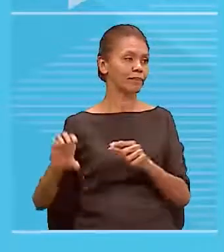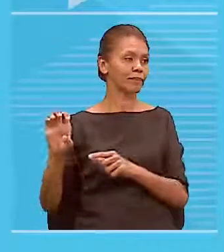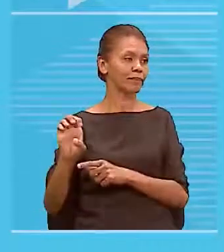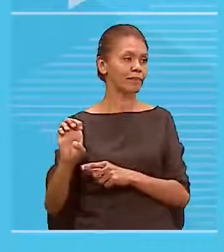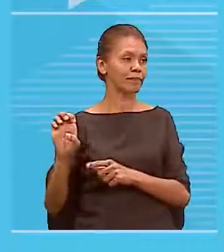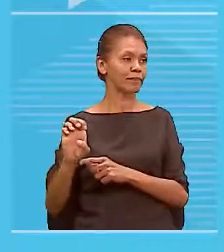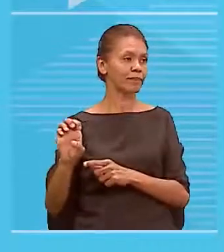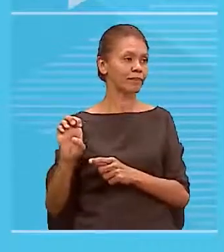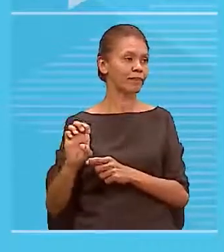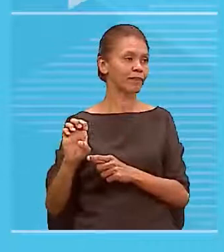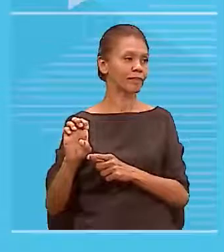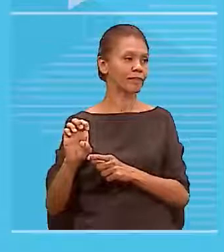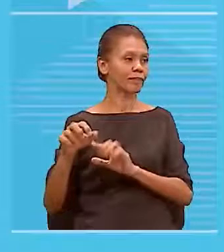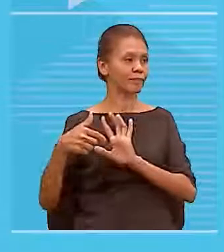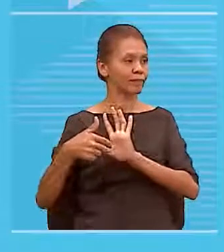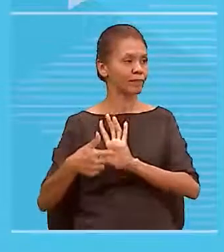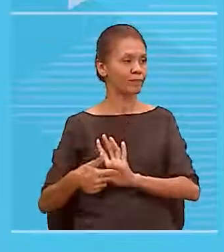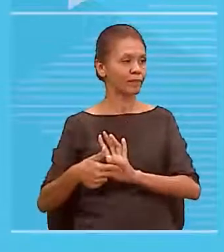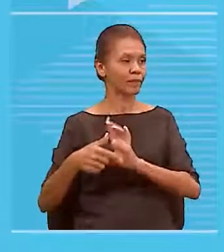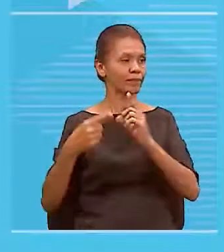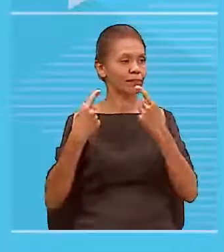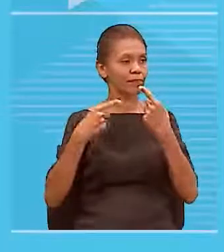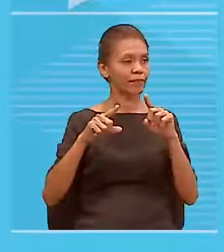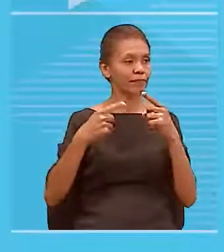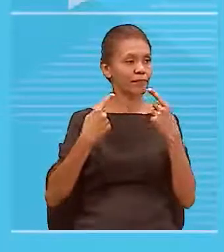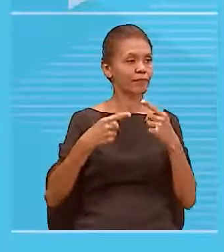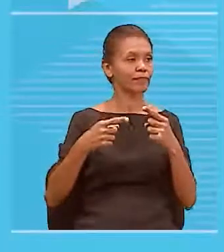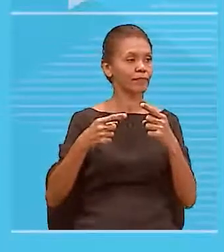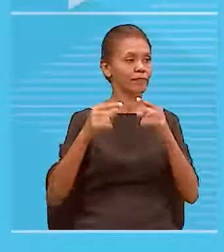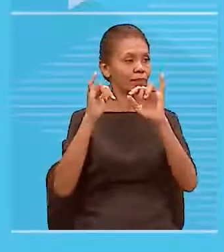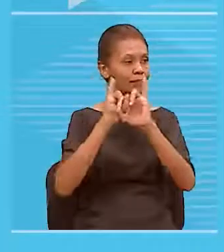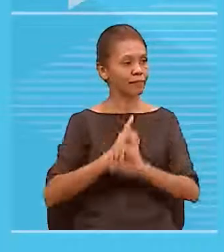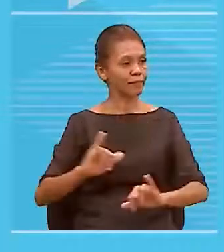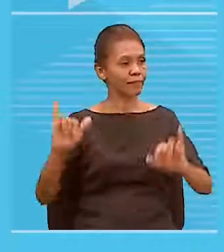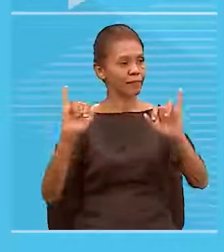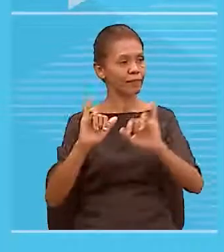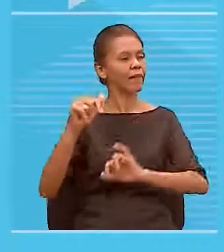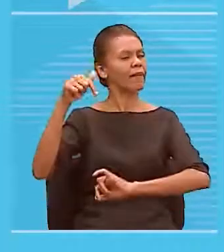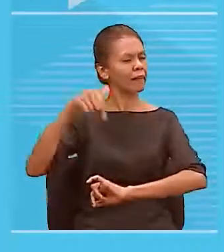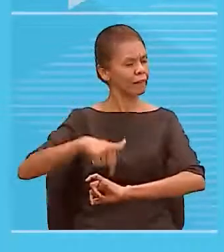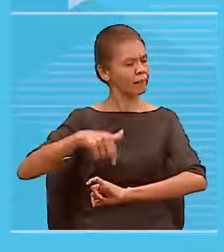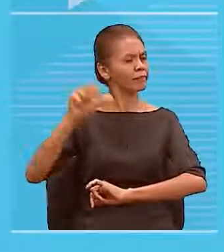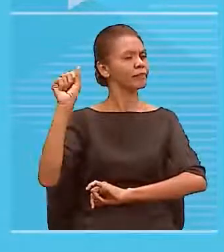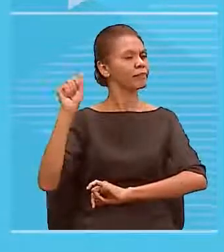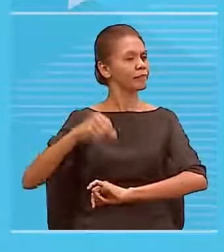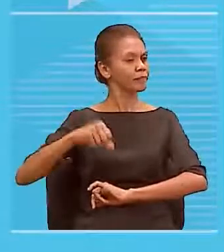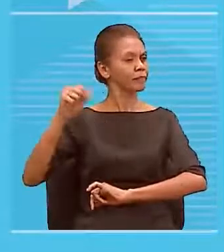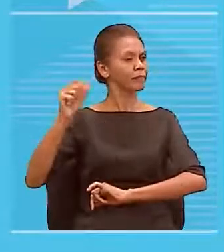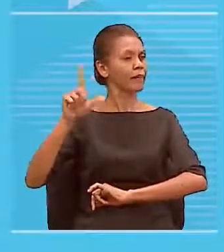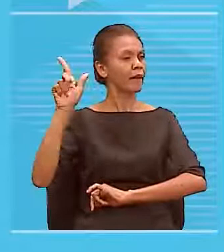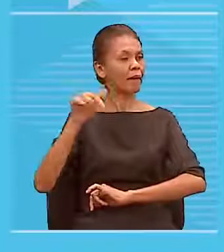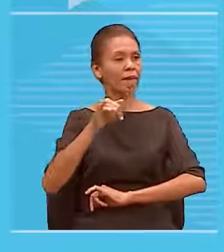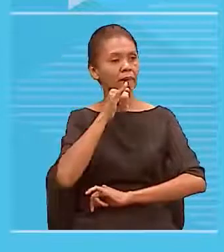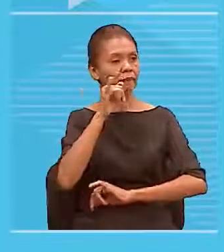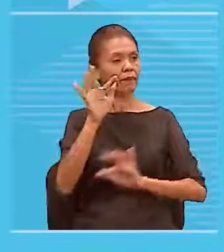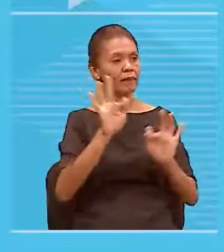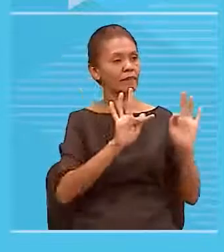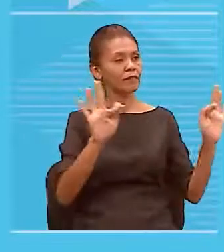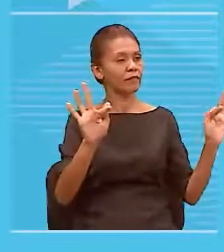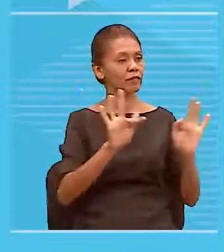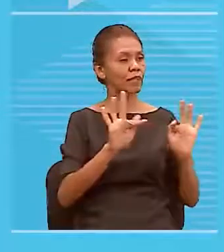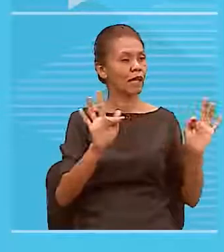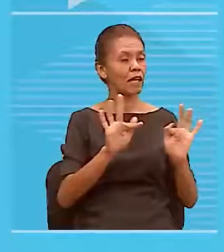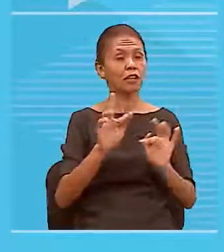do Diálogo do anúncio é aqui sim seu exemplo de frases nominais